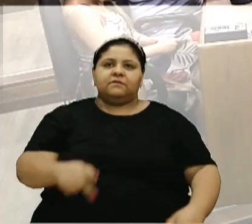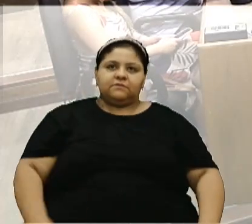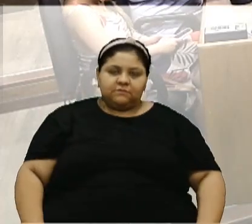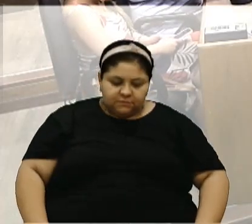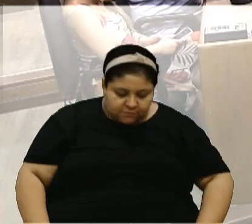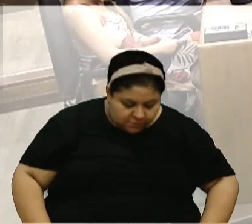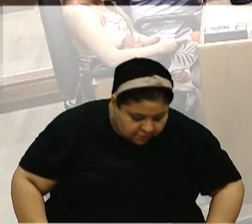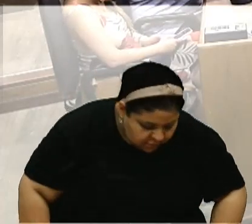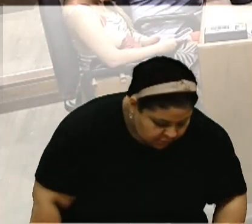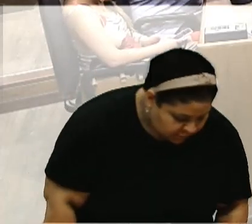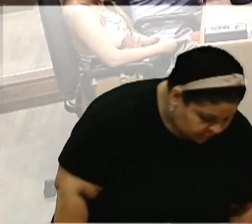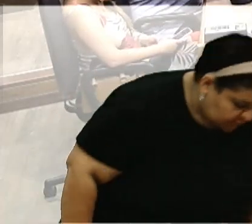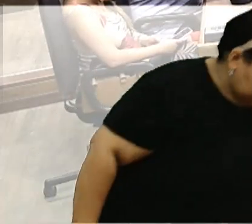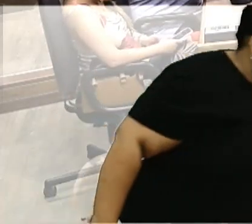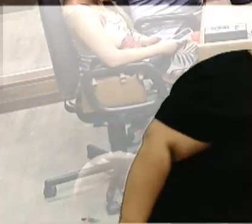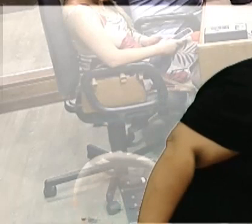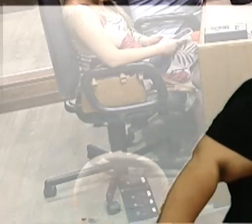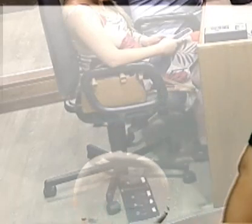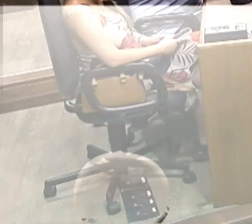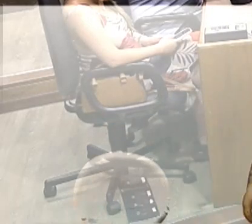obrigada, vereador Rafael Bueno.